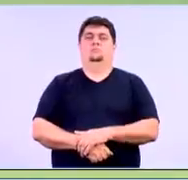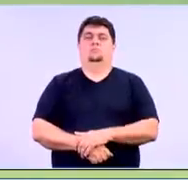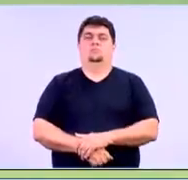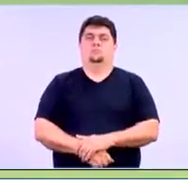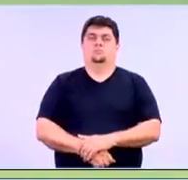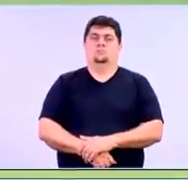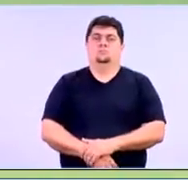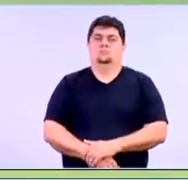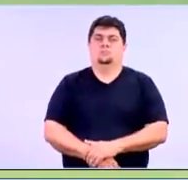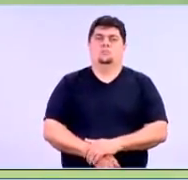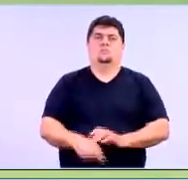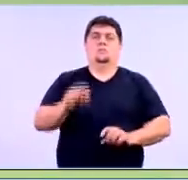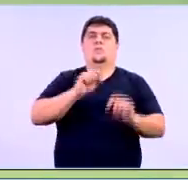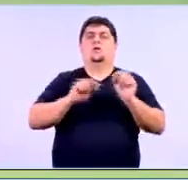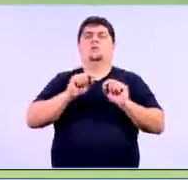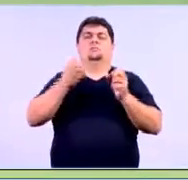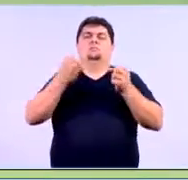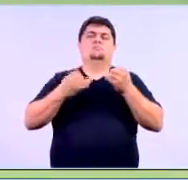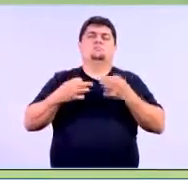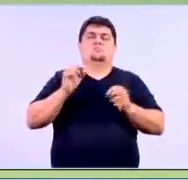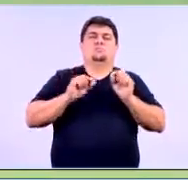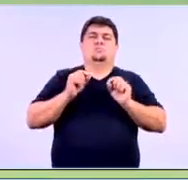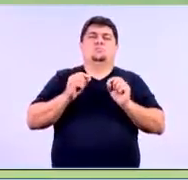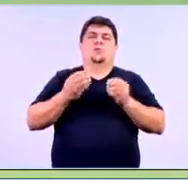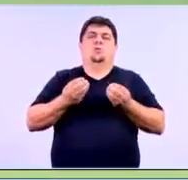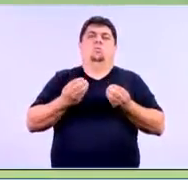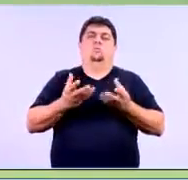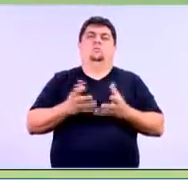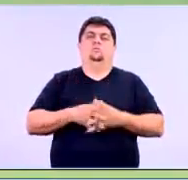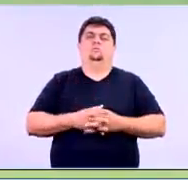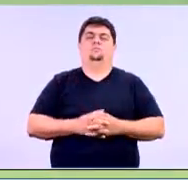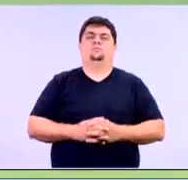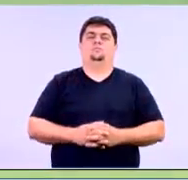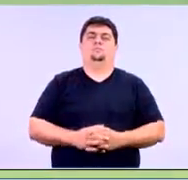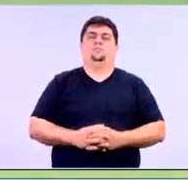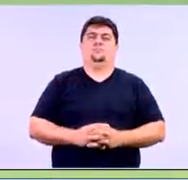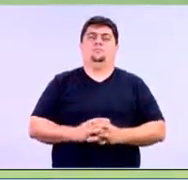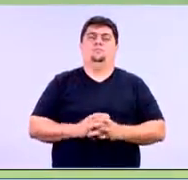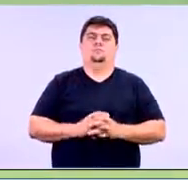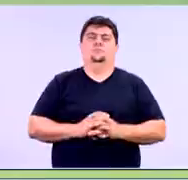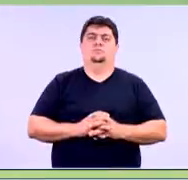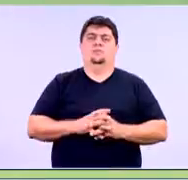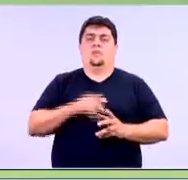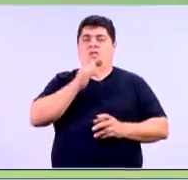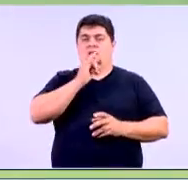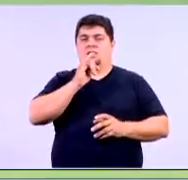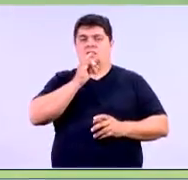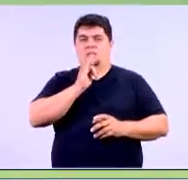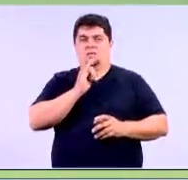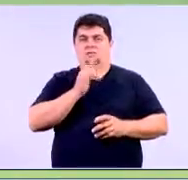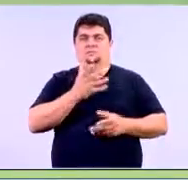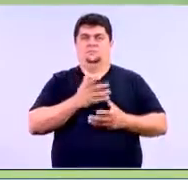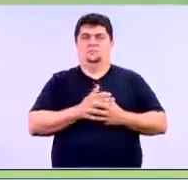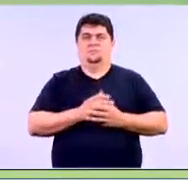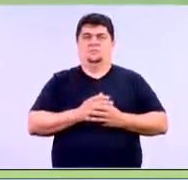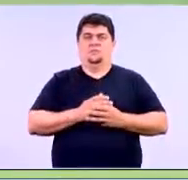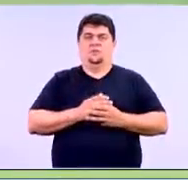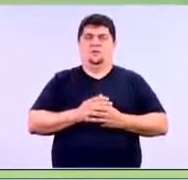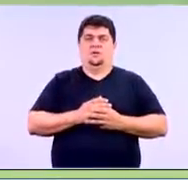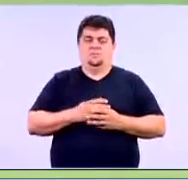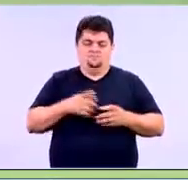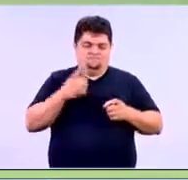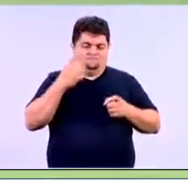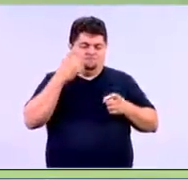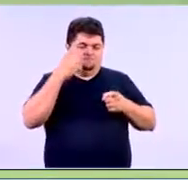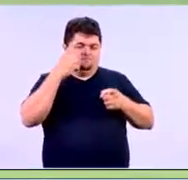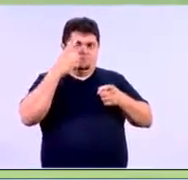o que é essa situação? O que essa situação? Ela vem a ser a proibição